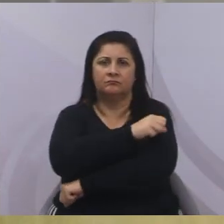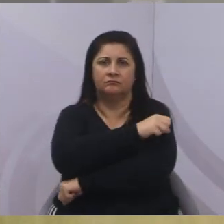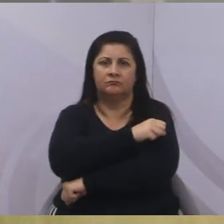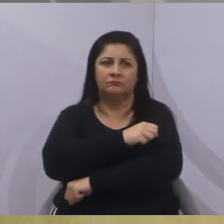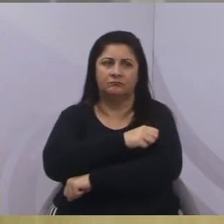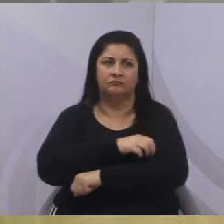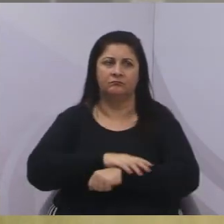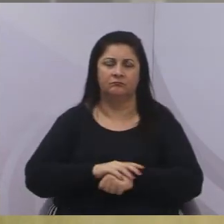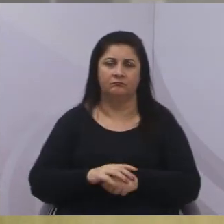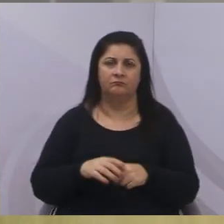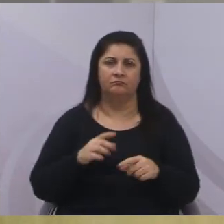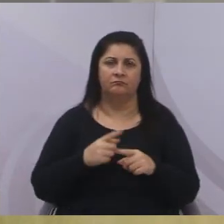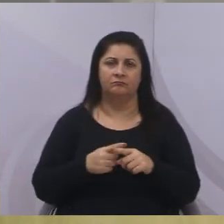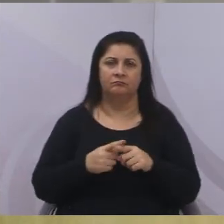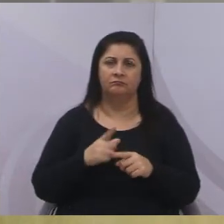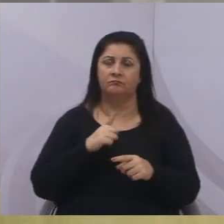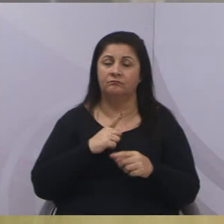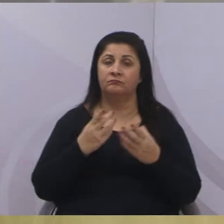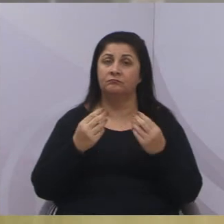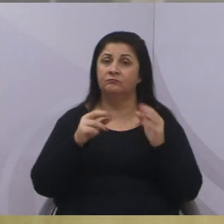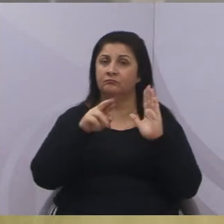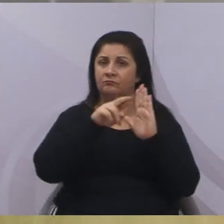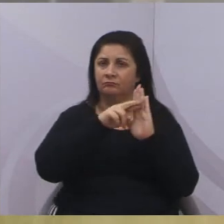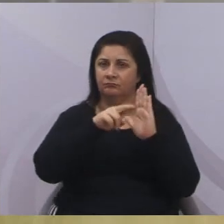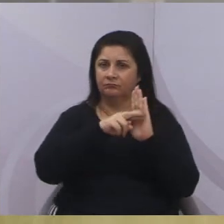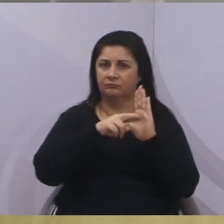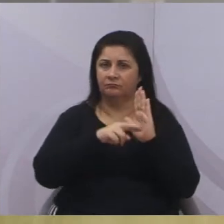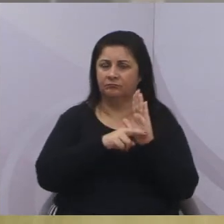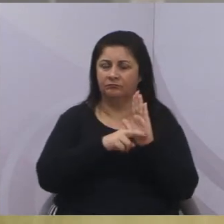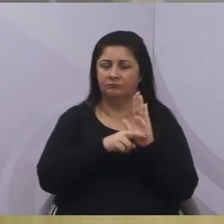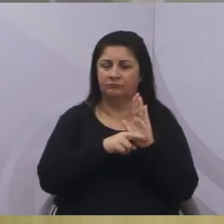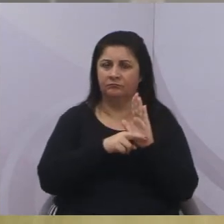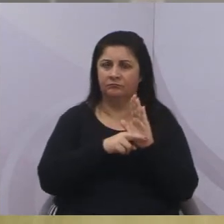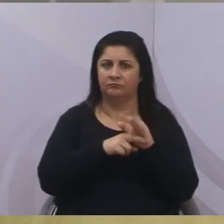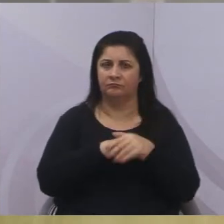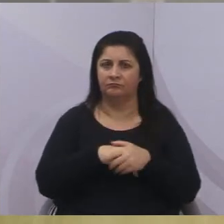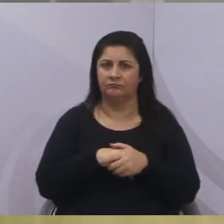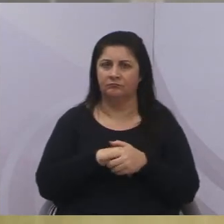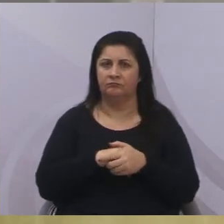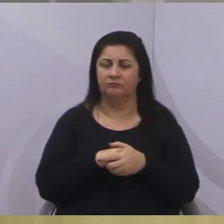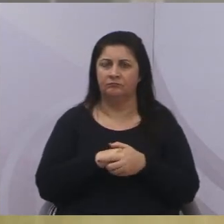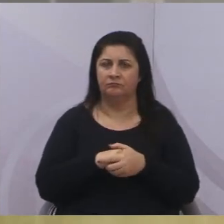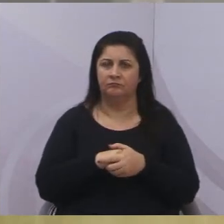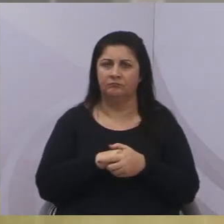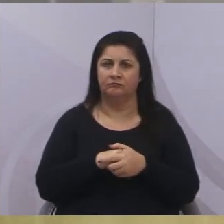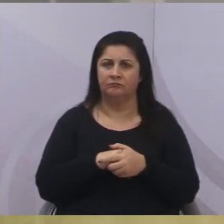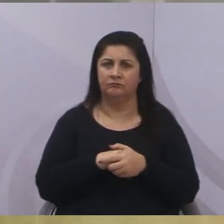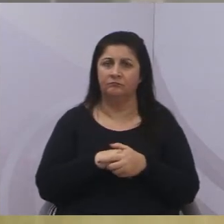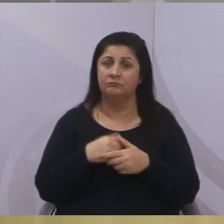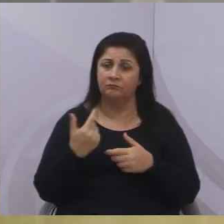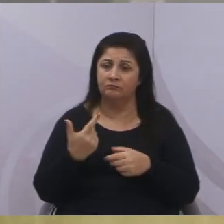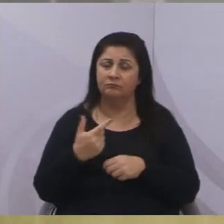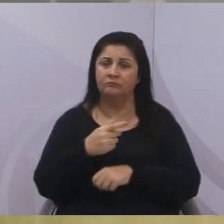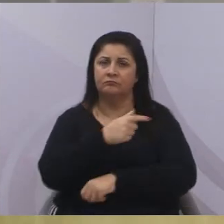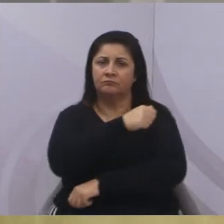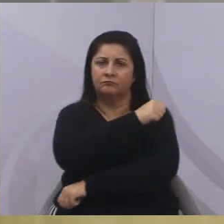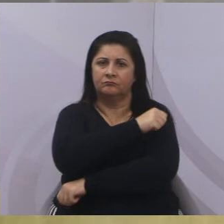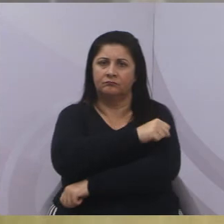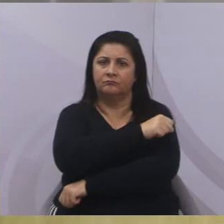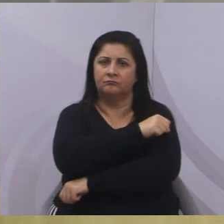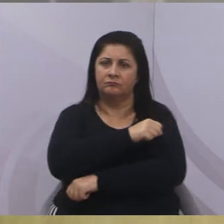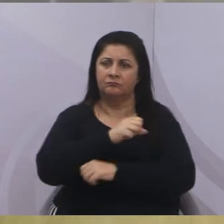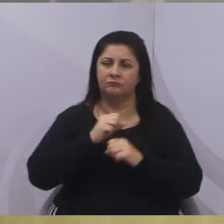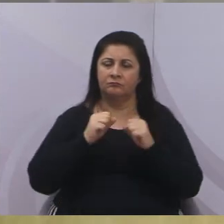temos diversos protocolos assistenciais que nós legitimamos a enfermeira para a tomada de